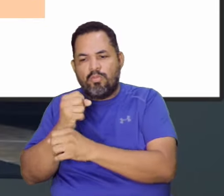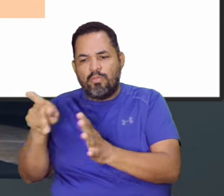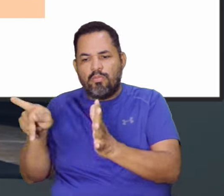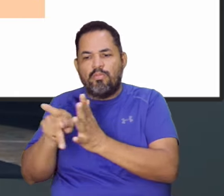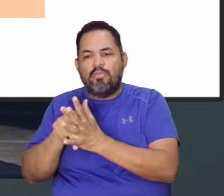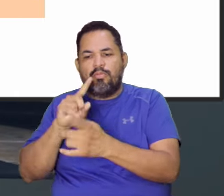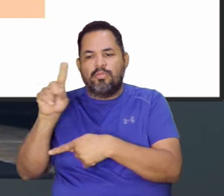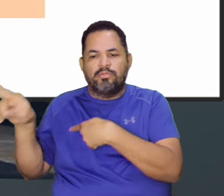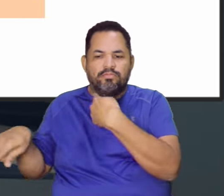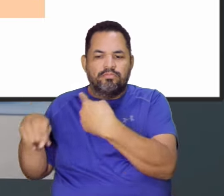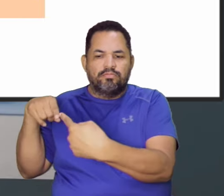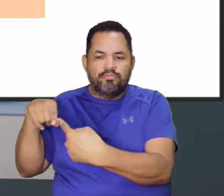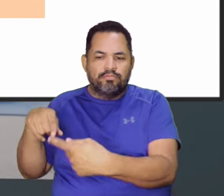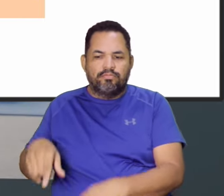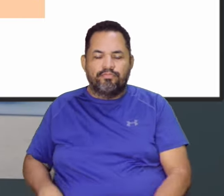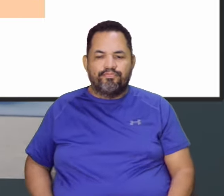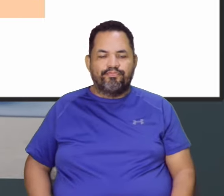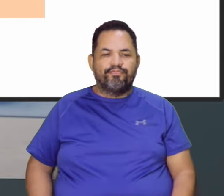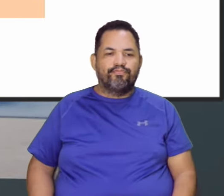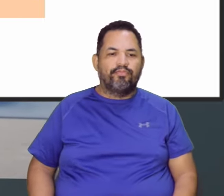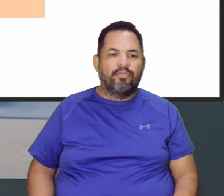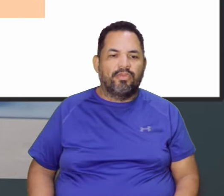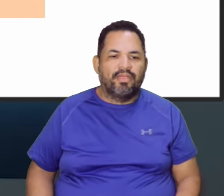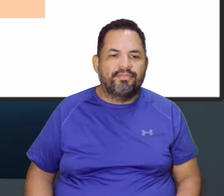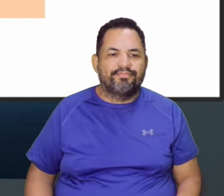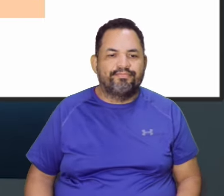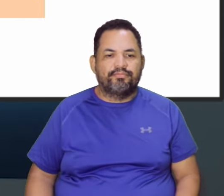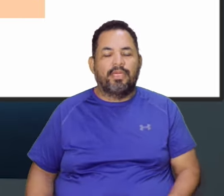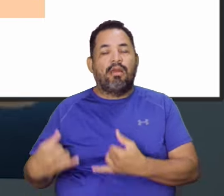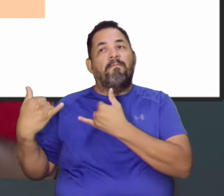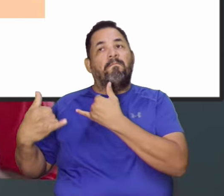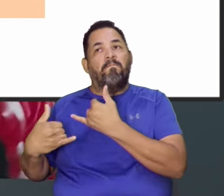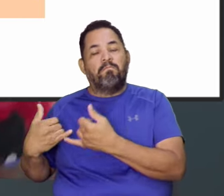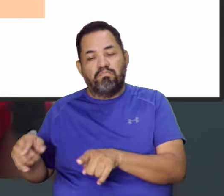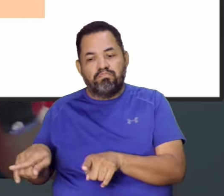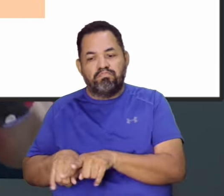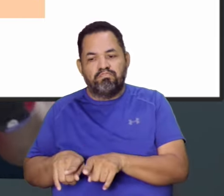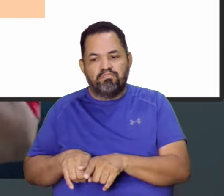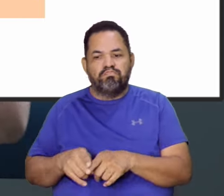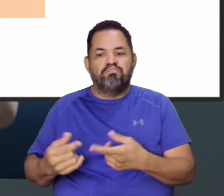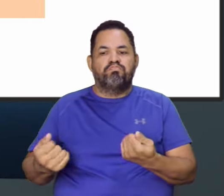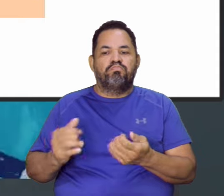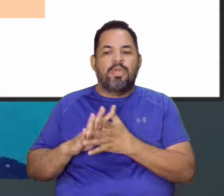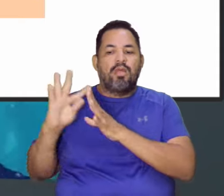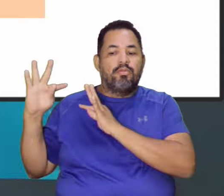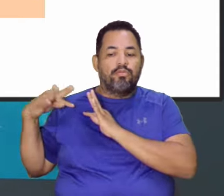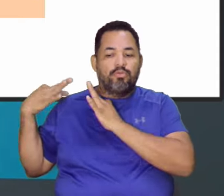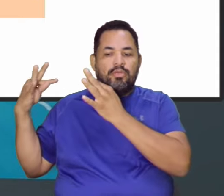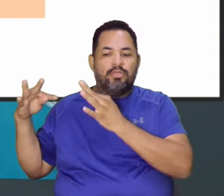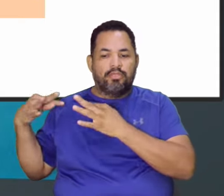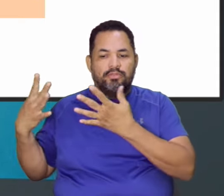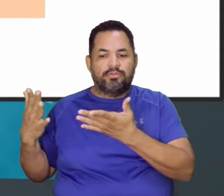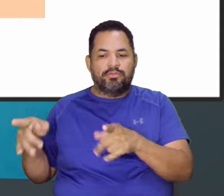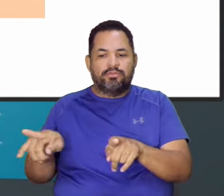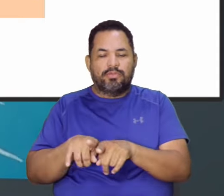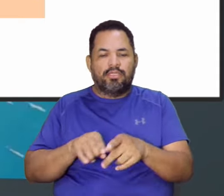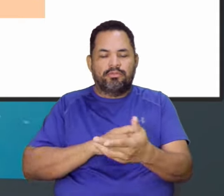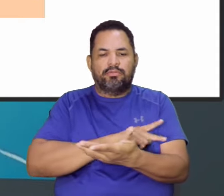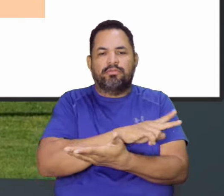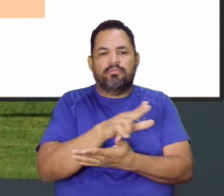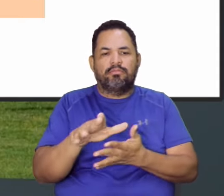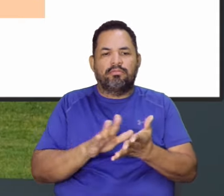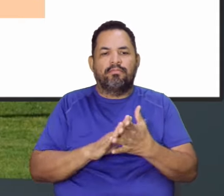esses fins fins que podem ser de recreação fins que podem ser turísticos Então eu tenho diversas